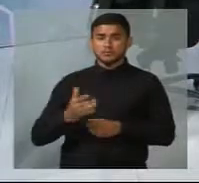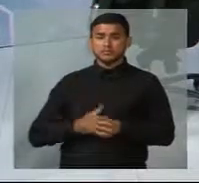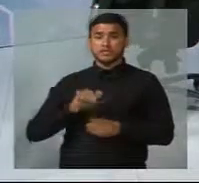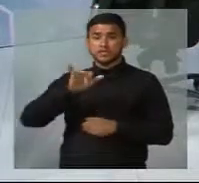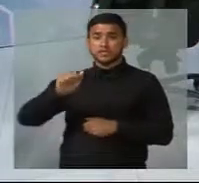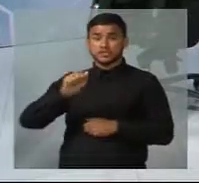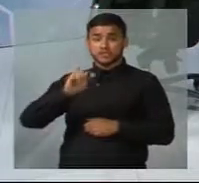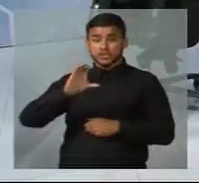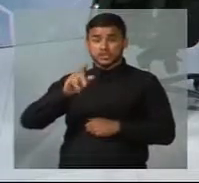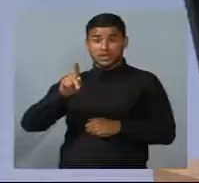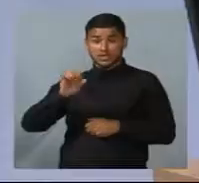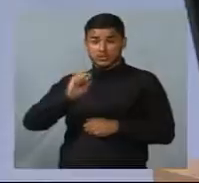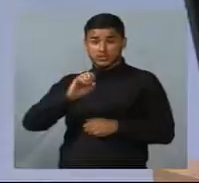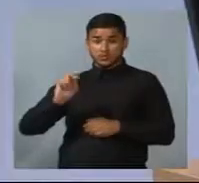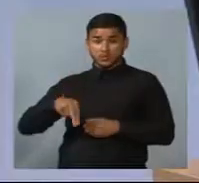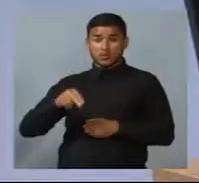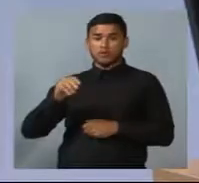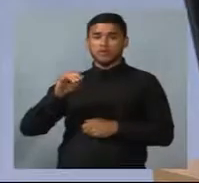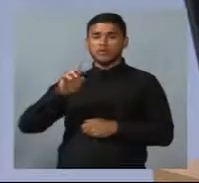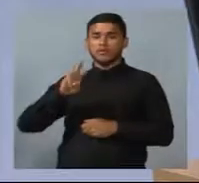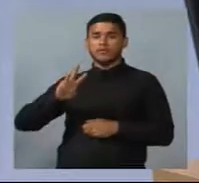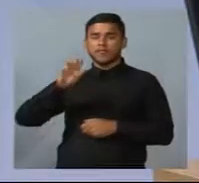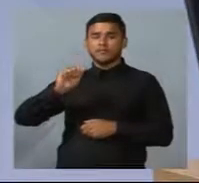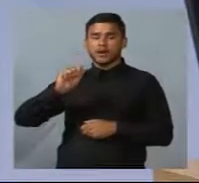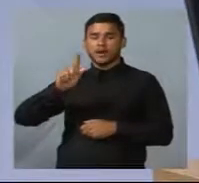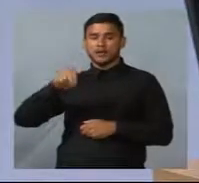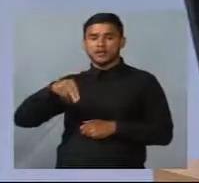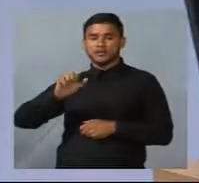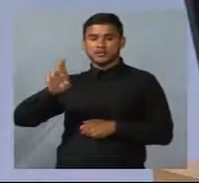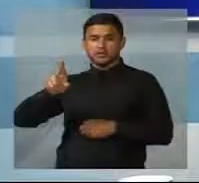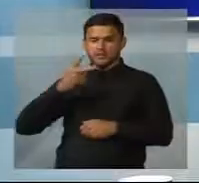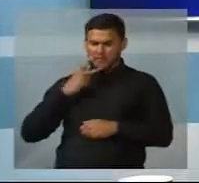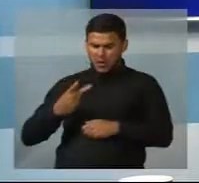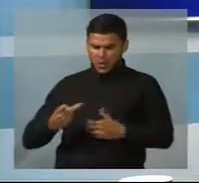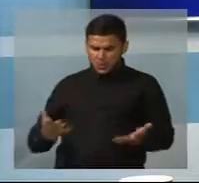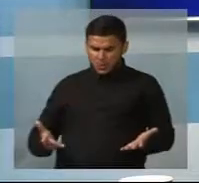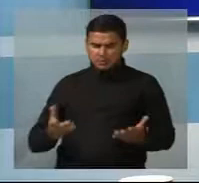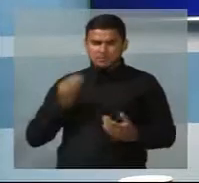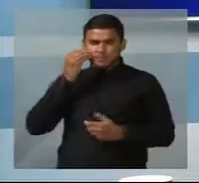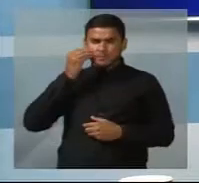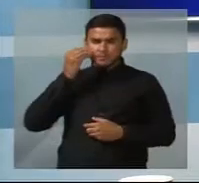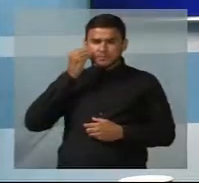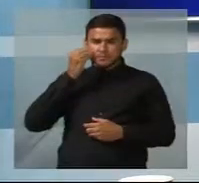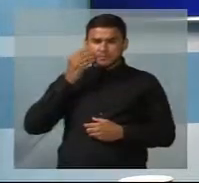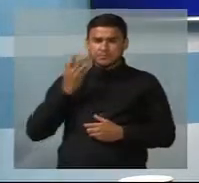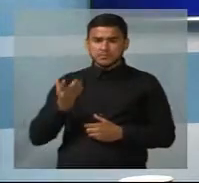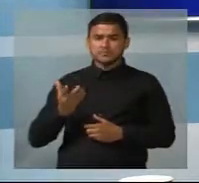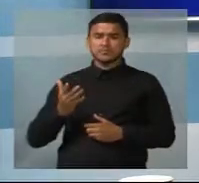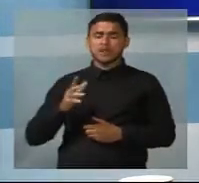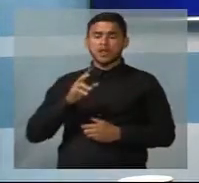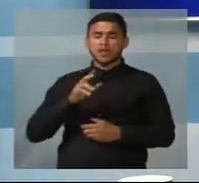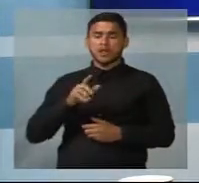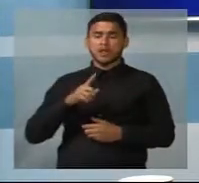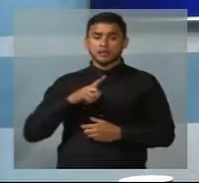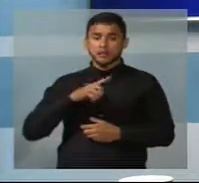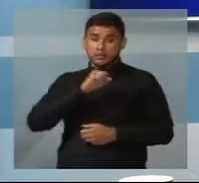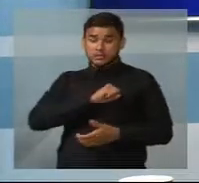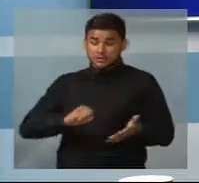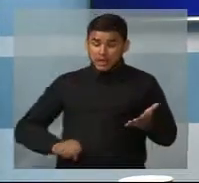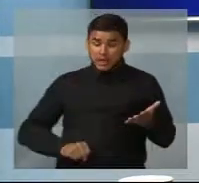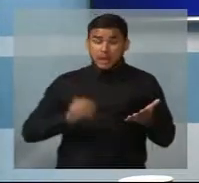na Bahia de que não vai pôr em risco uma eleição que ele tem mais ou menos garantida para o